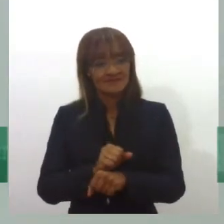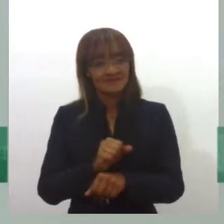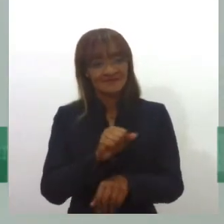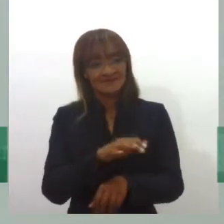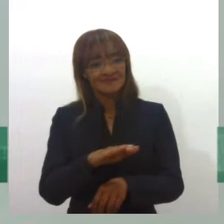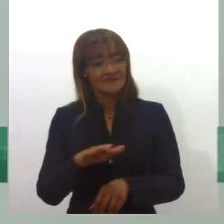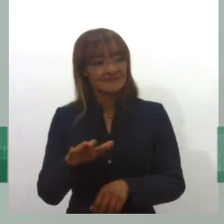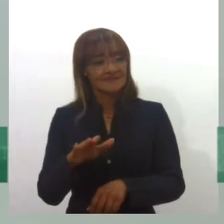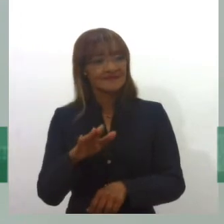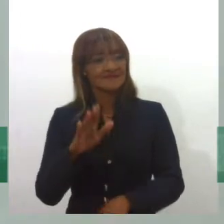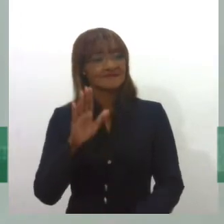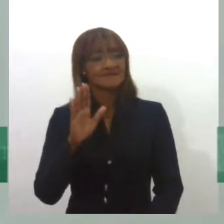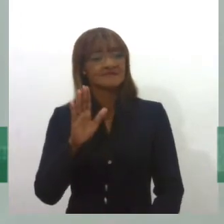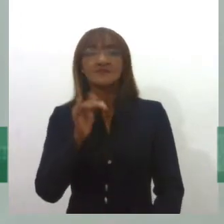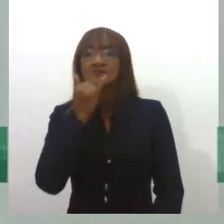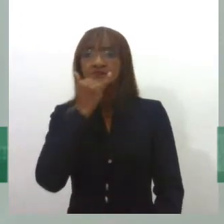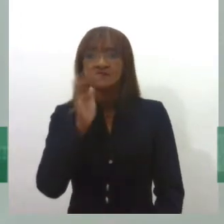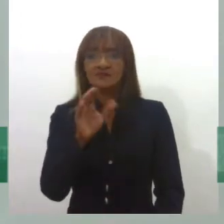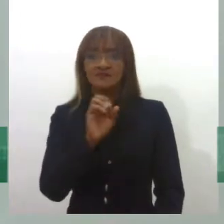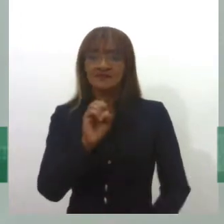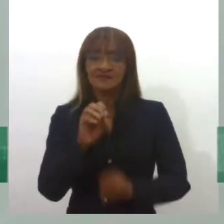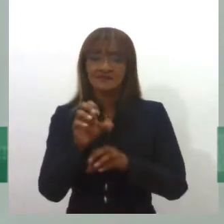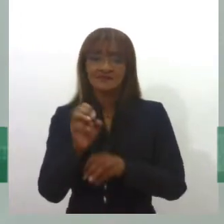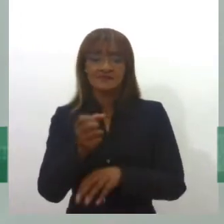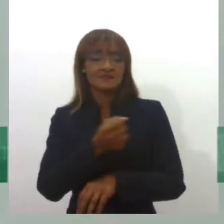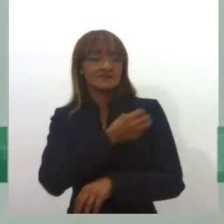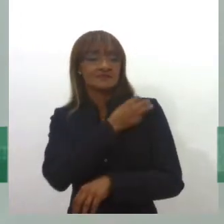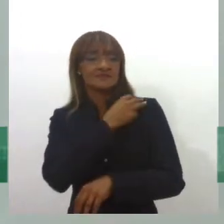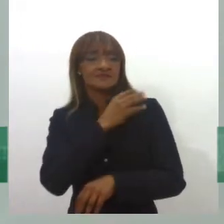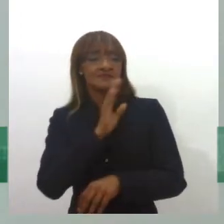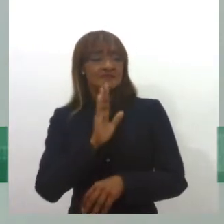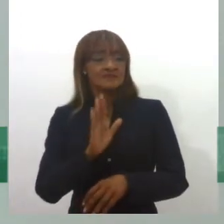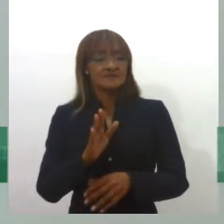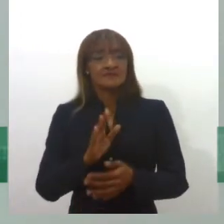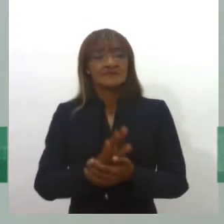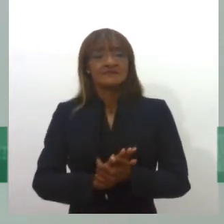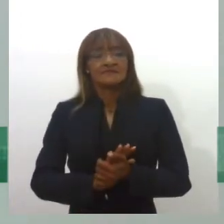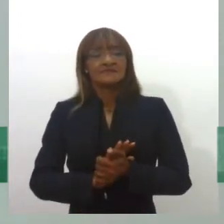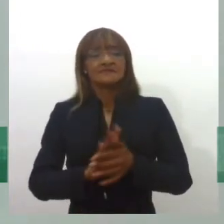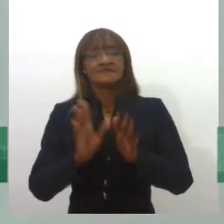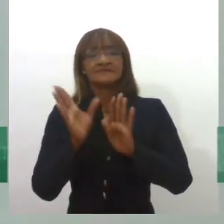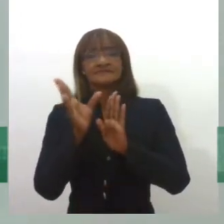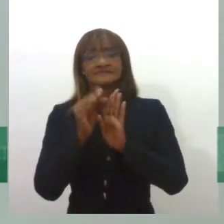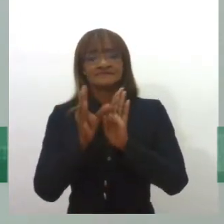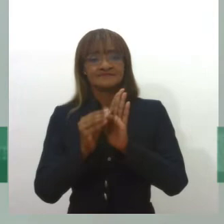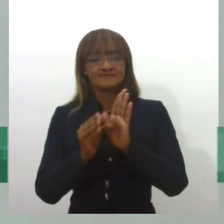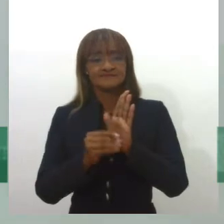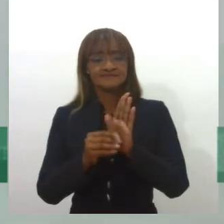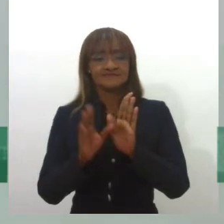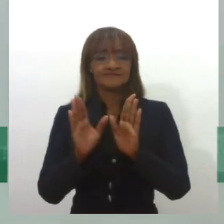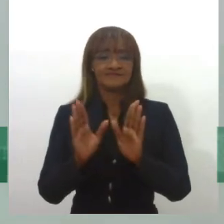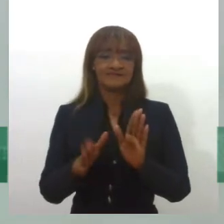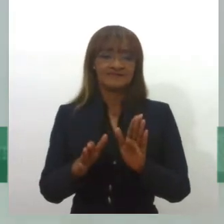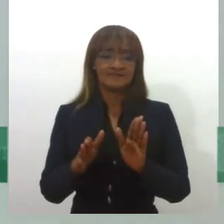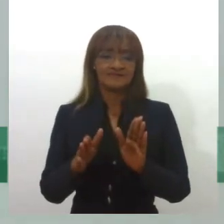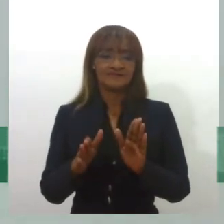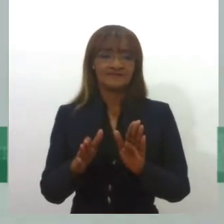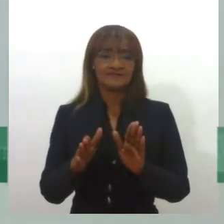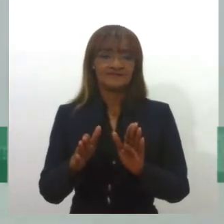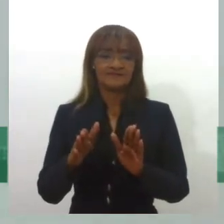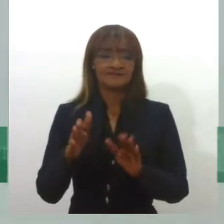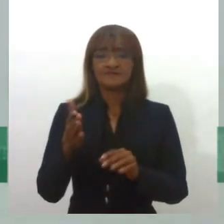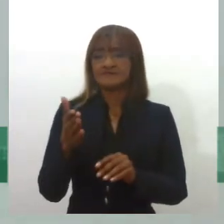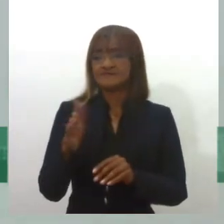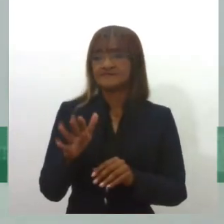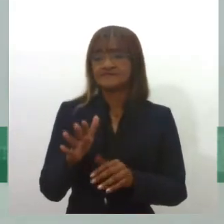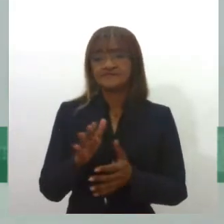existem outras situações de conteúdos da base nacional comum curricular, mas ao mesmo tempo